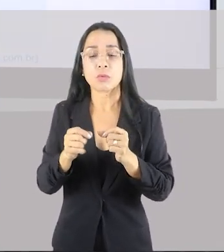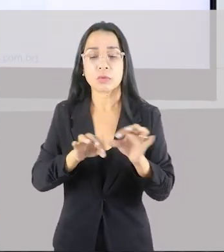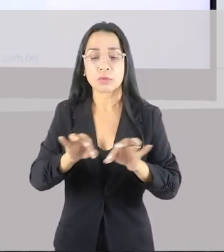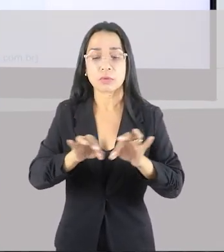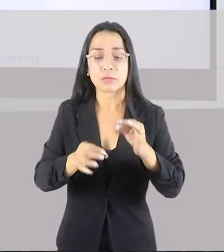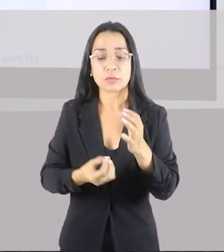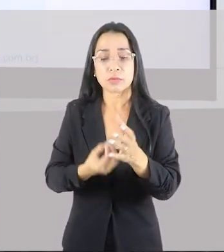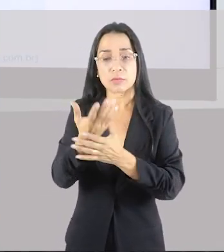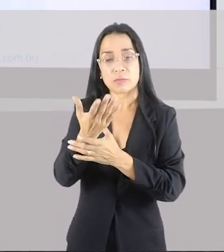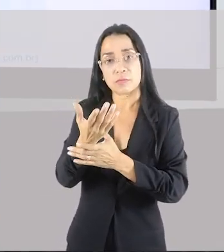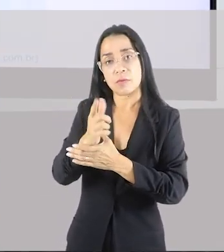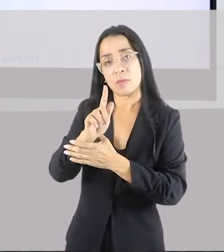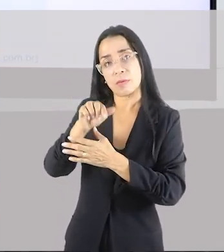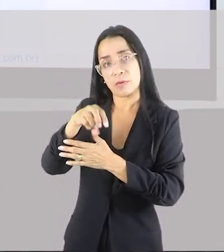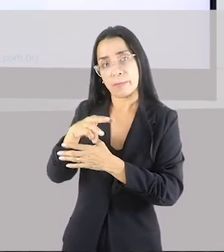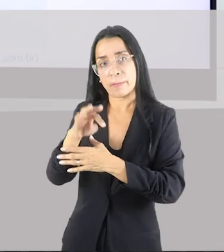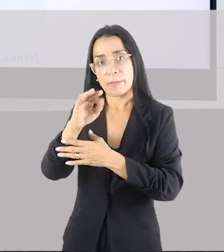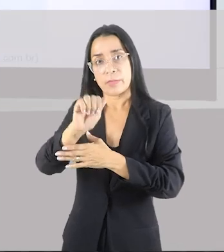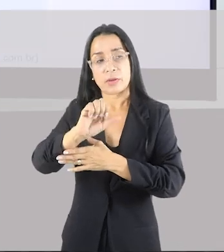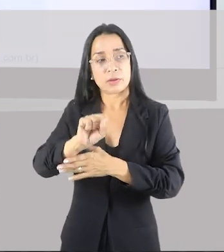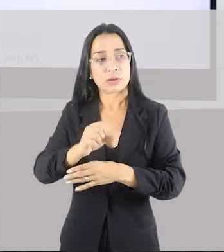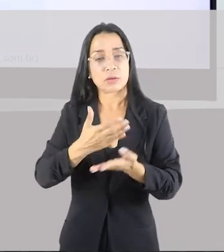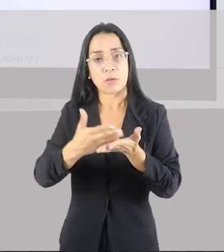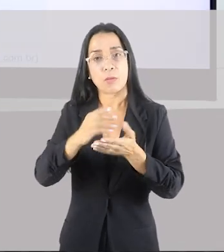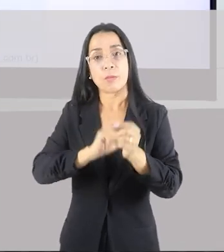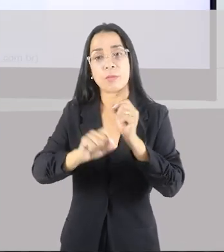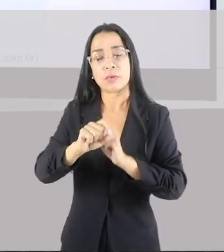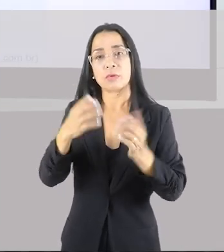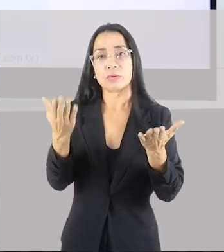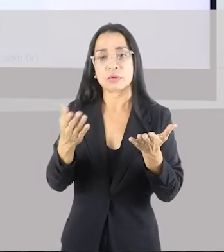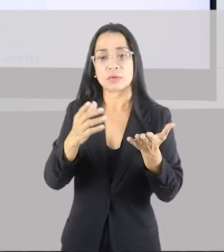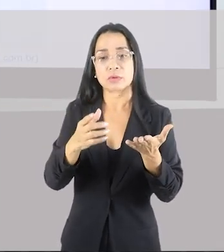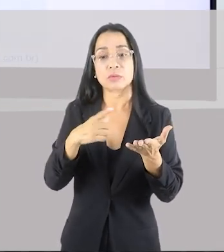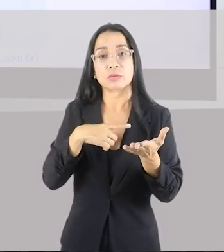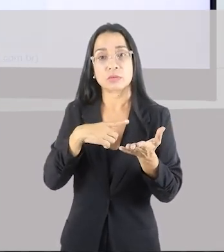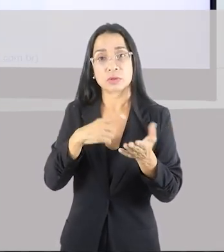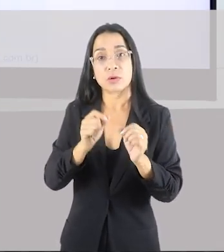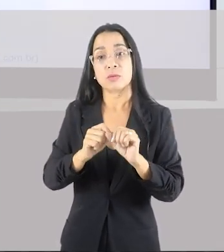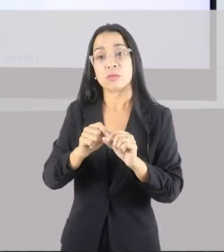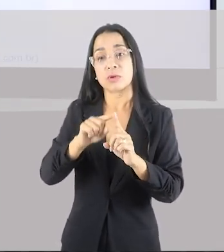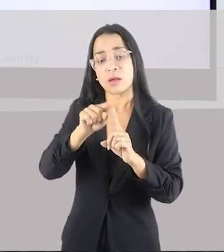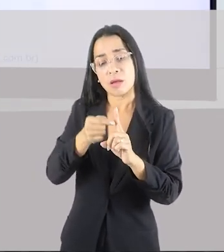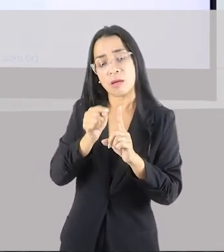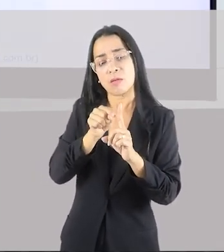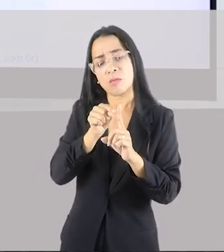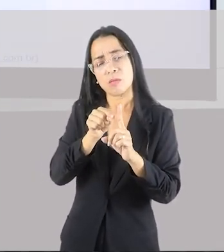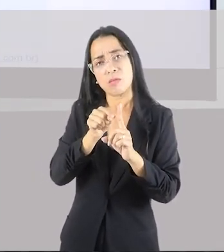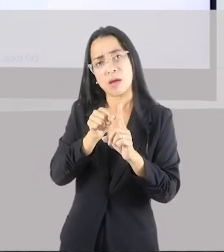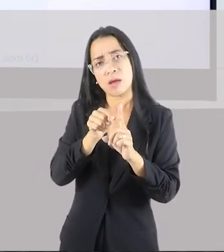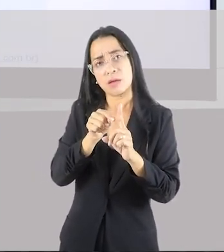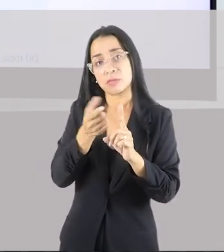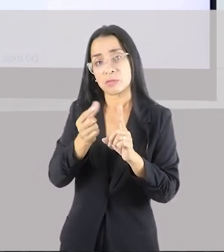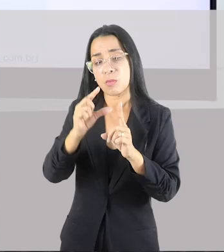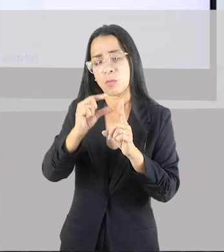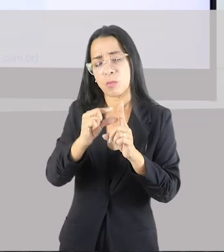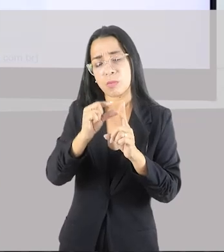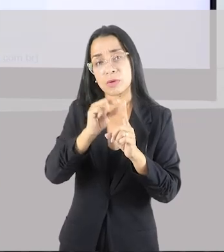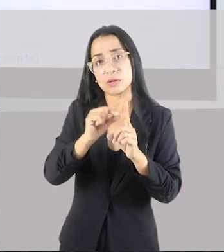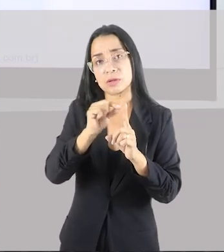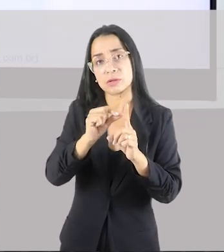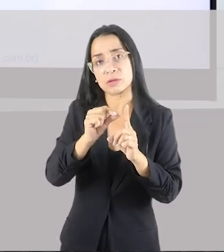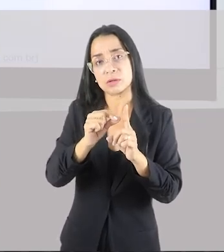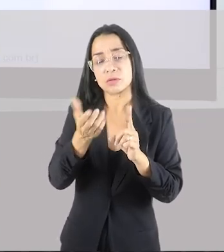femininos, eles já começam a formar os seus gametas quando eles ainda são feto, né, ainda dentro da barriga da sua mãe. A